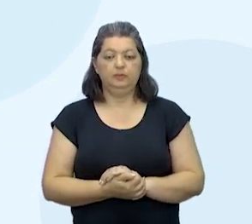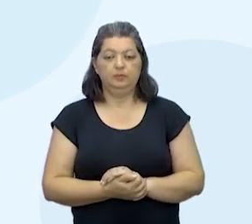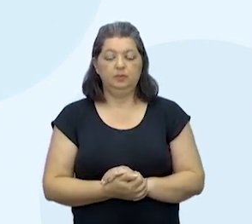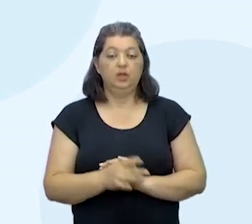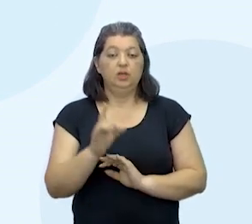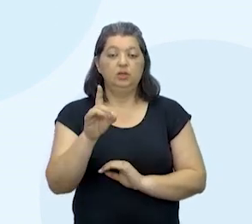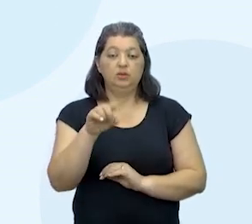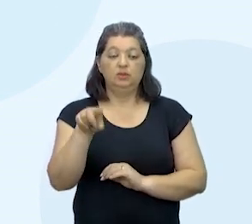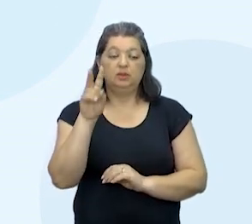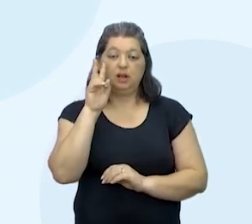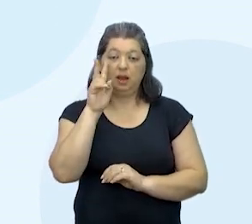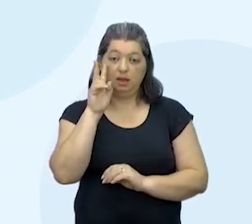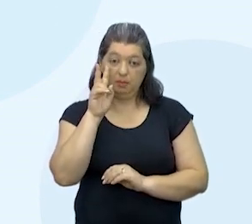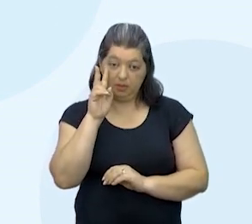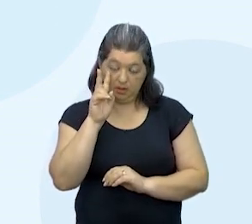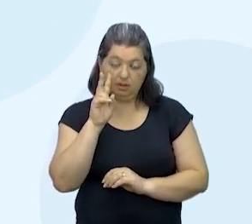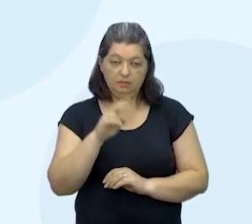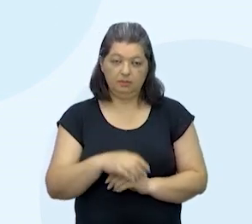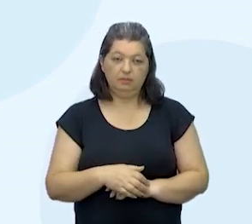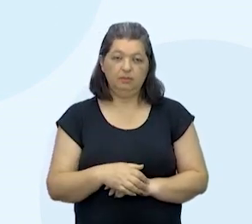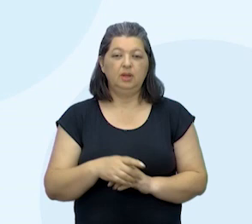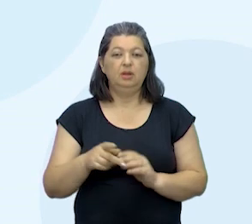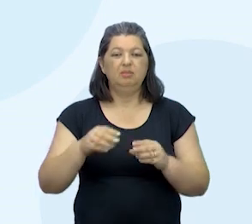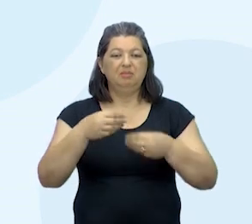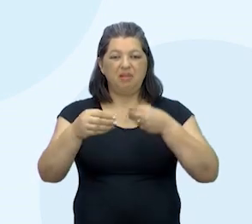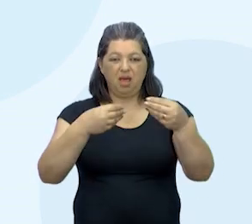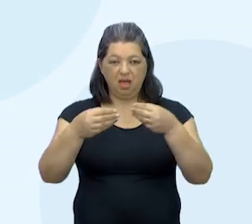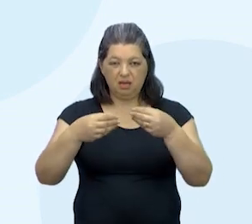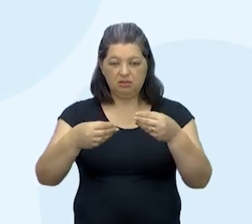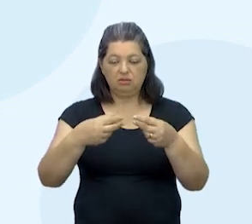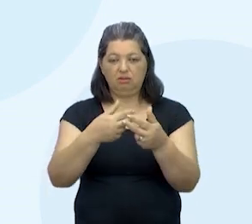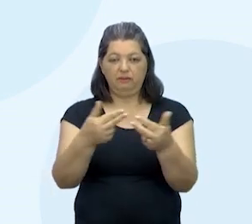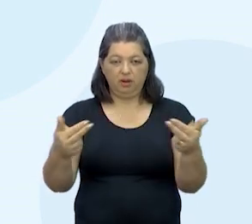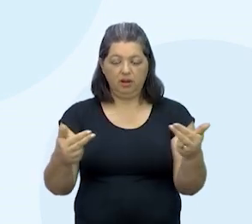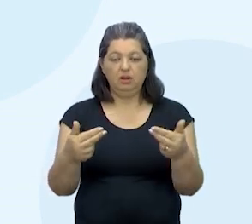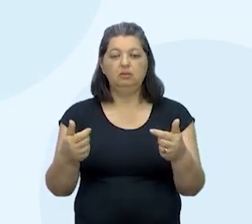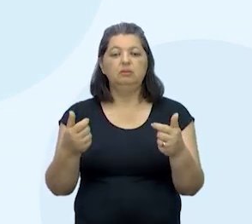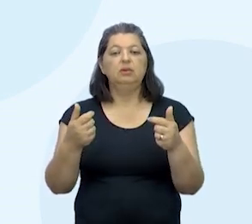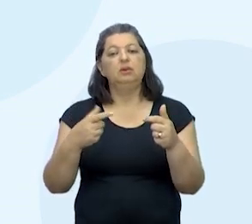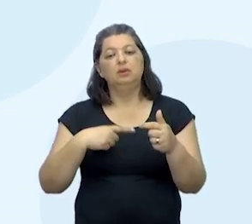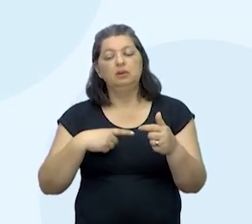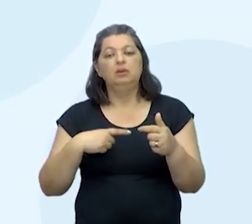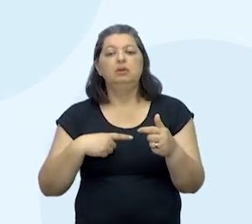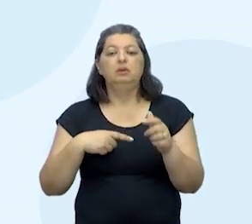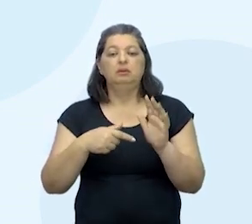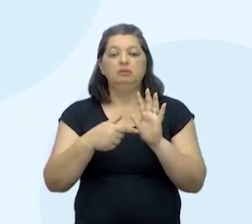Só para lembrar aí os diferentes tipos de plásticos e aonde eles aparecem.